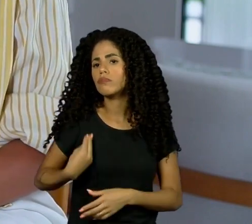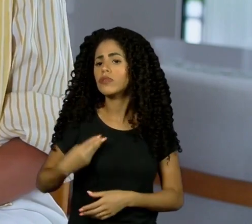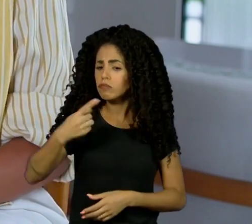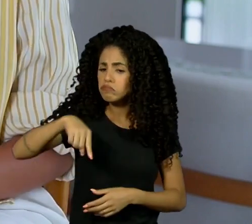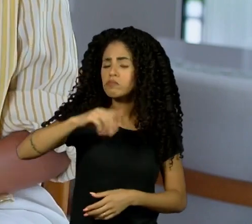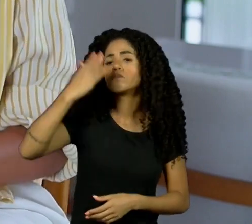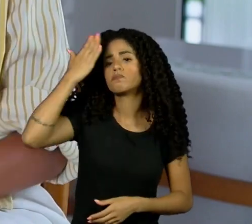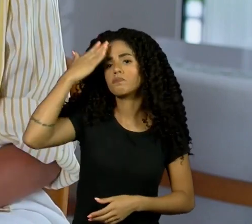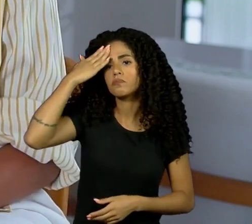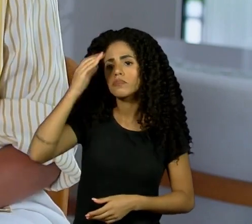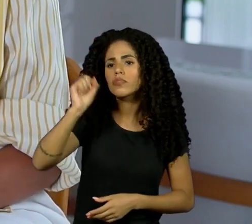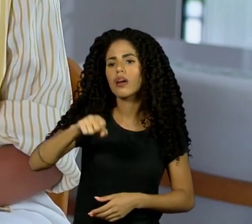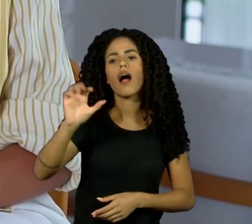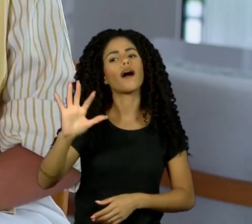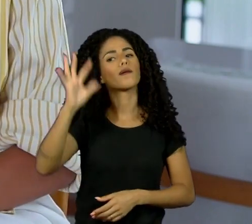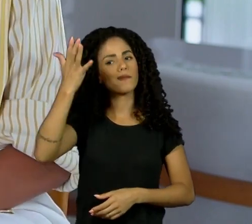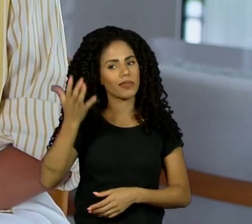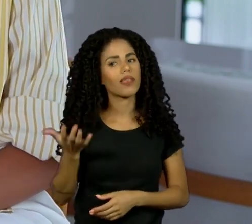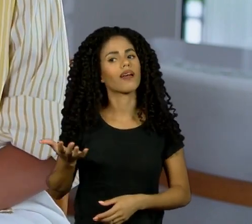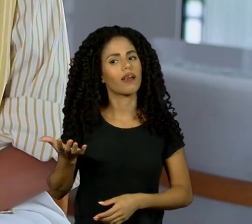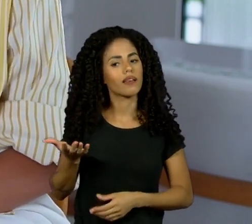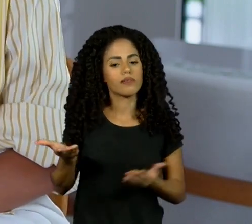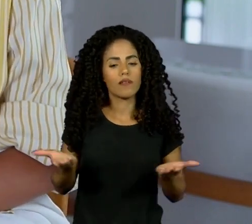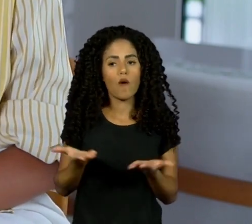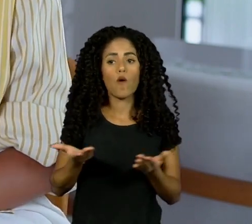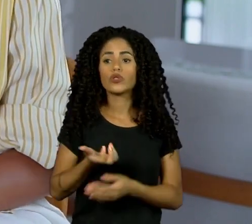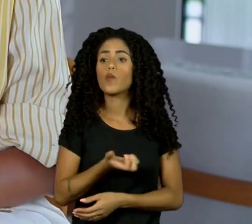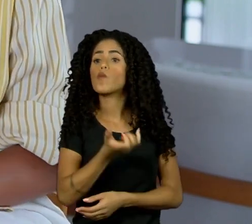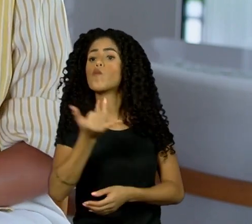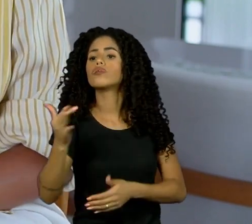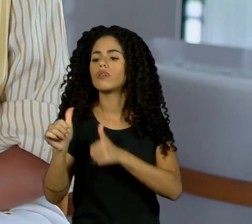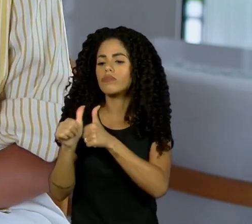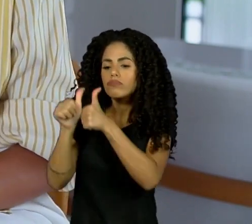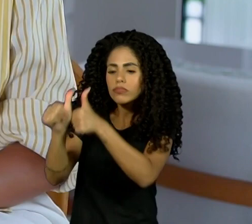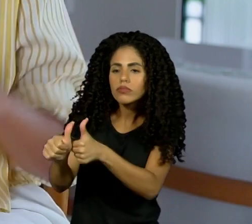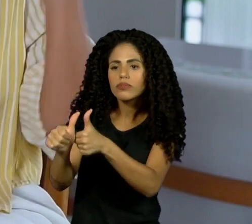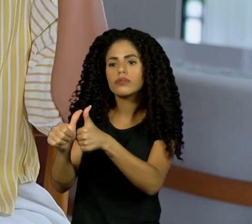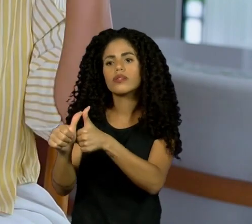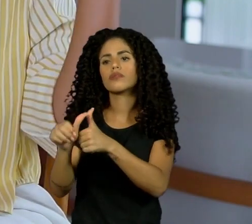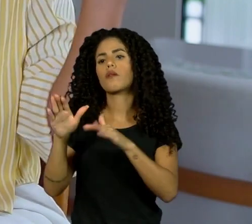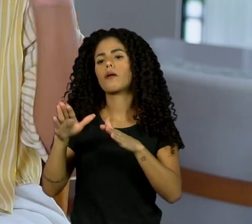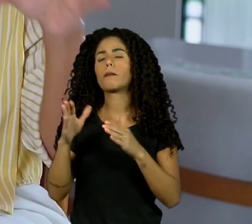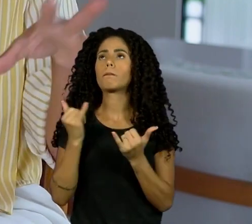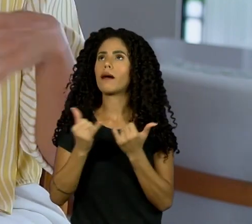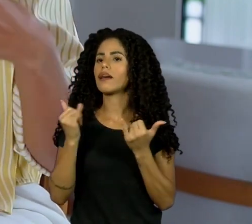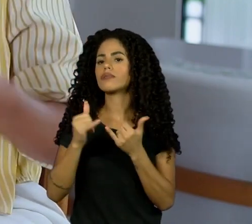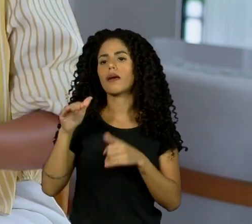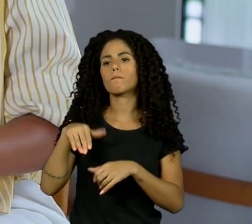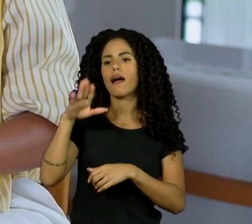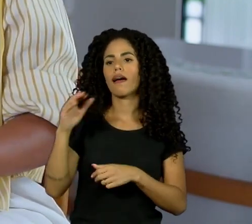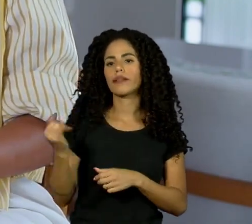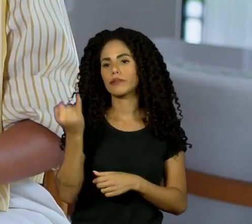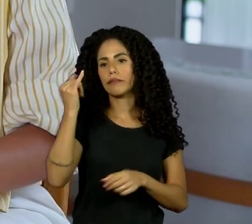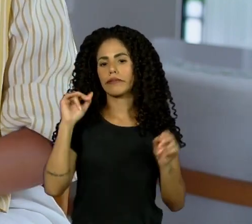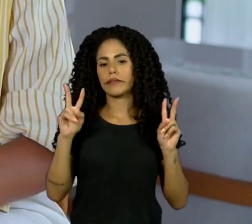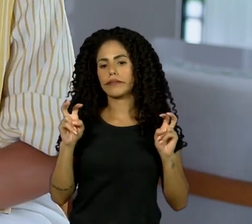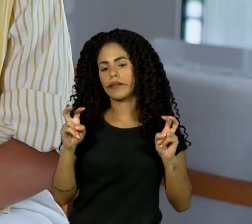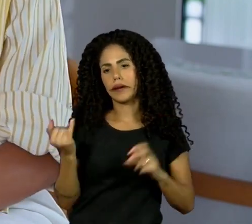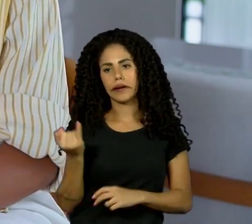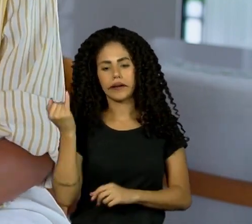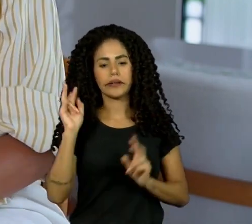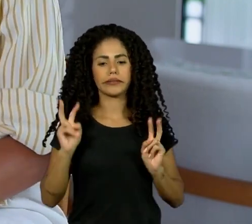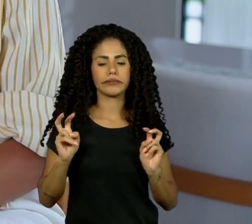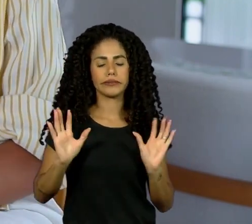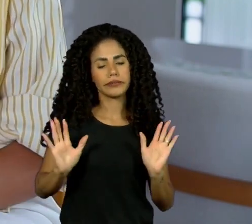sabe que acontece, né? Hoje, número de seguidores brilha os olhinhos de algumas empresas,